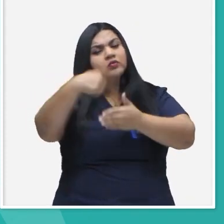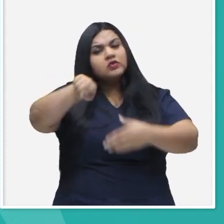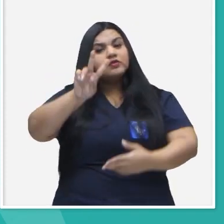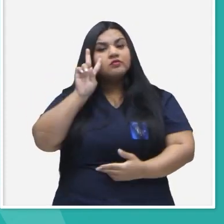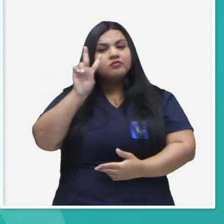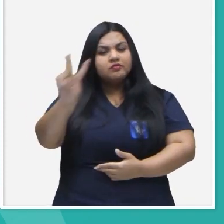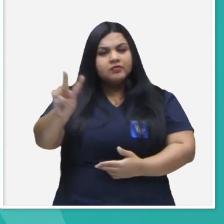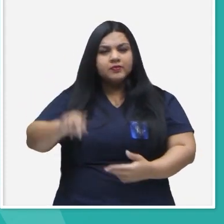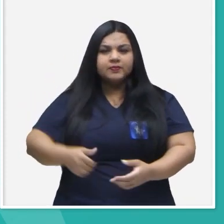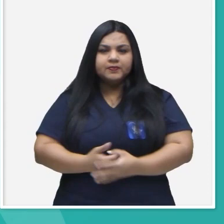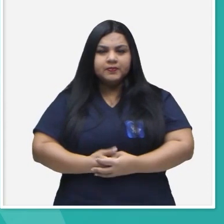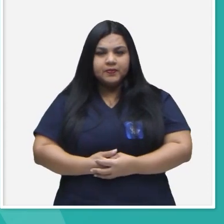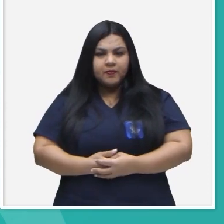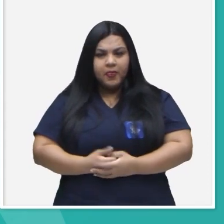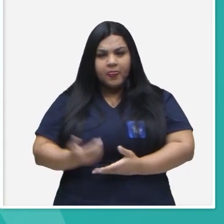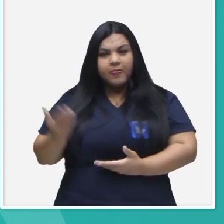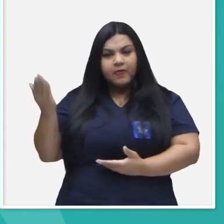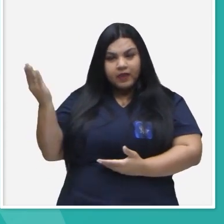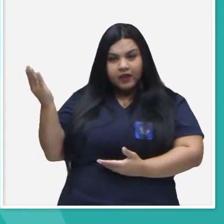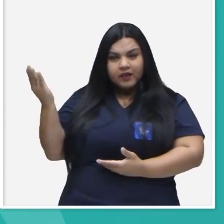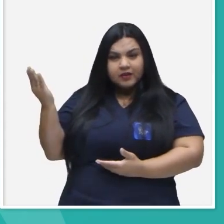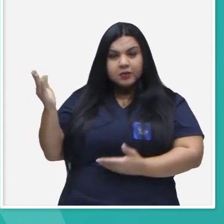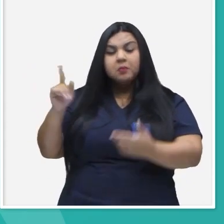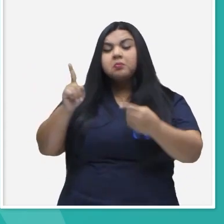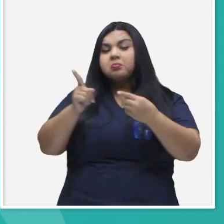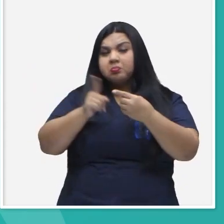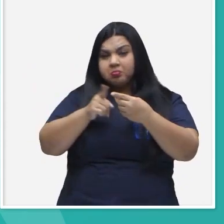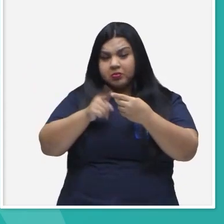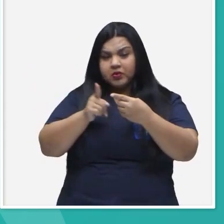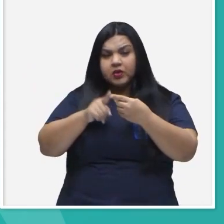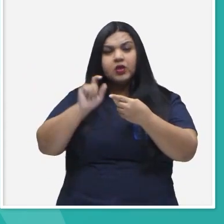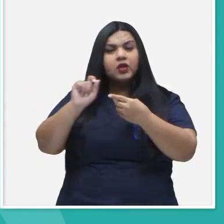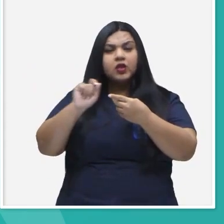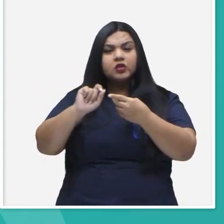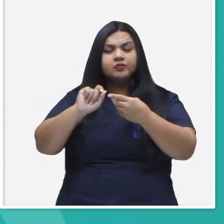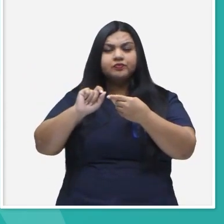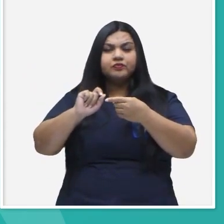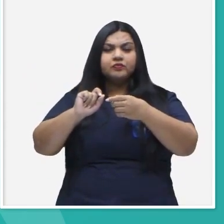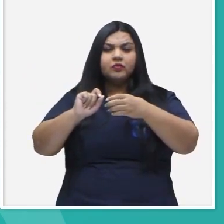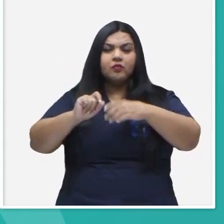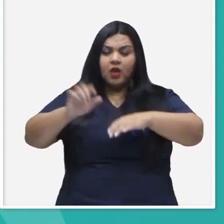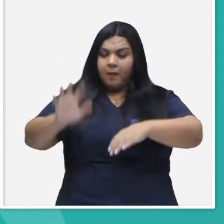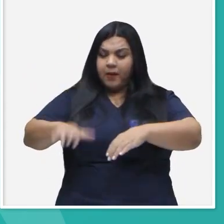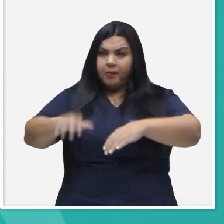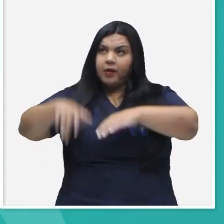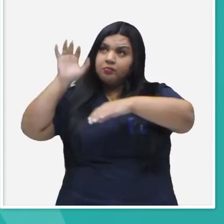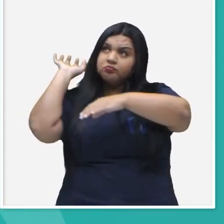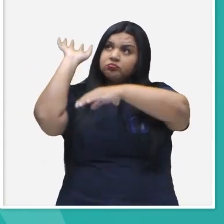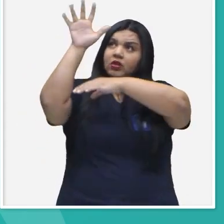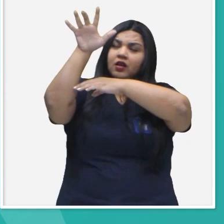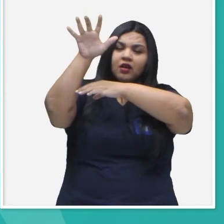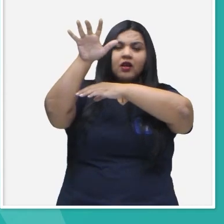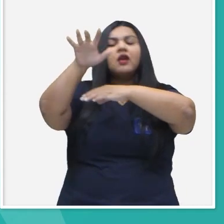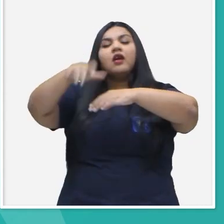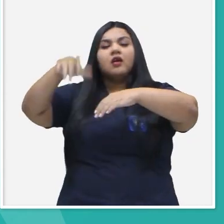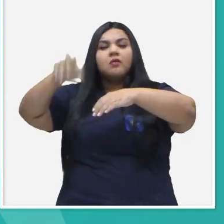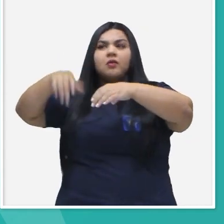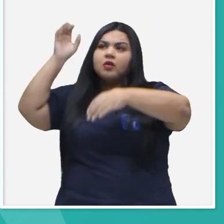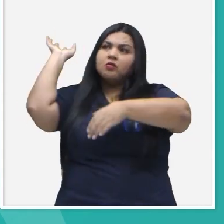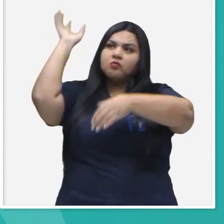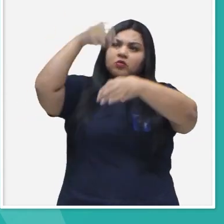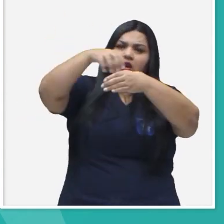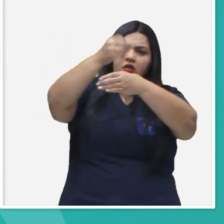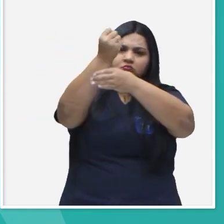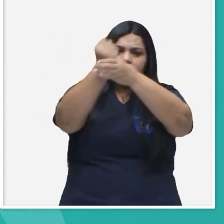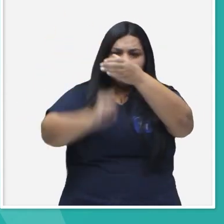verem. Vamos lá? Então, o primeiro que nós temos é o basquete. Vocês conhecem o basquete? O basquete, ele